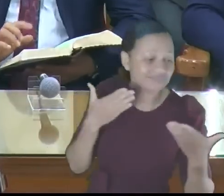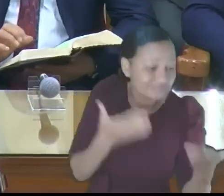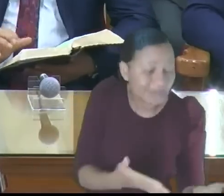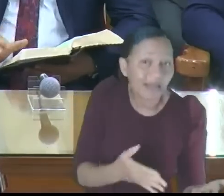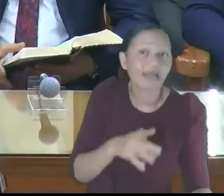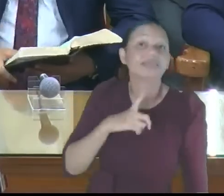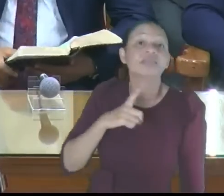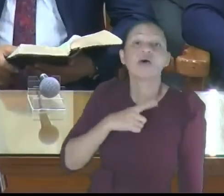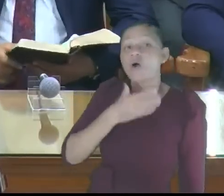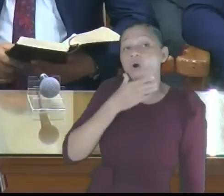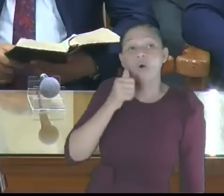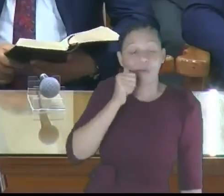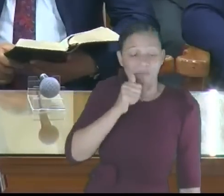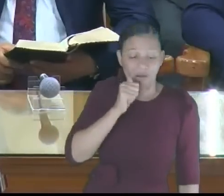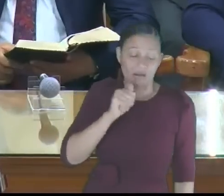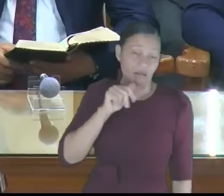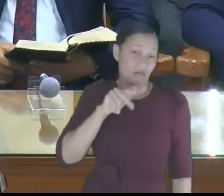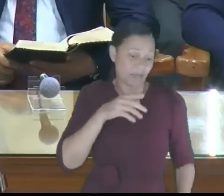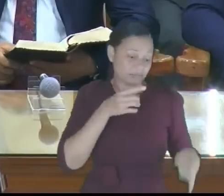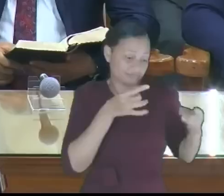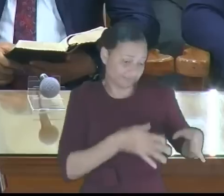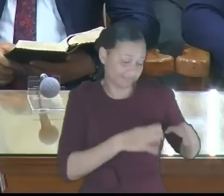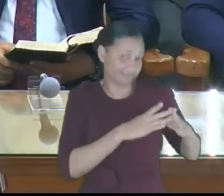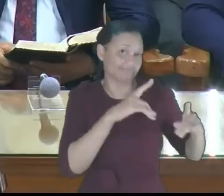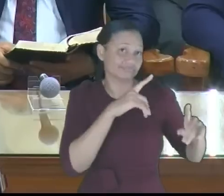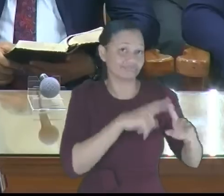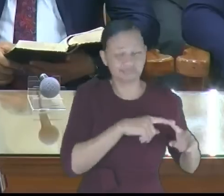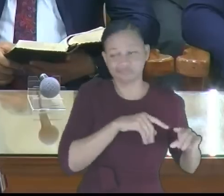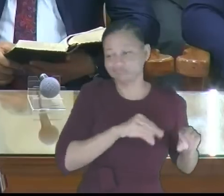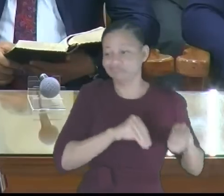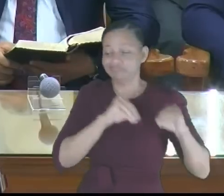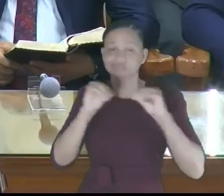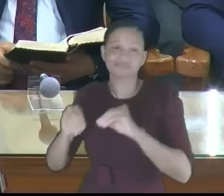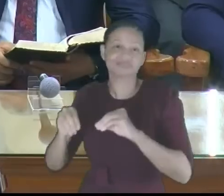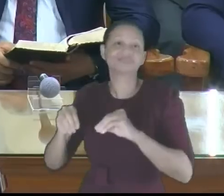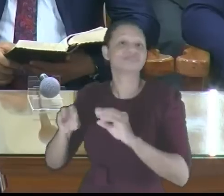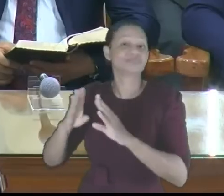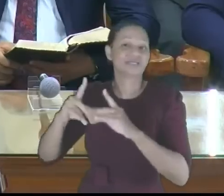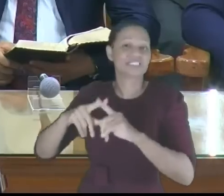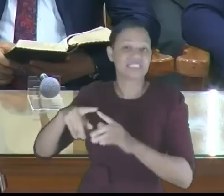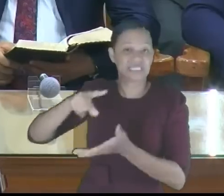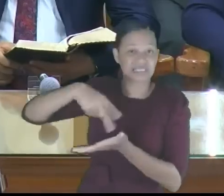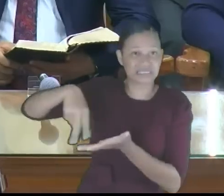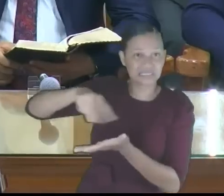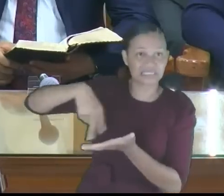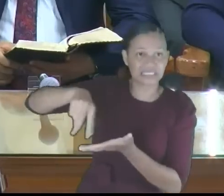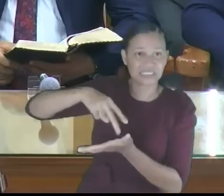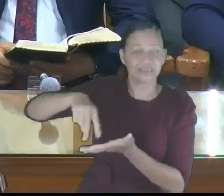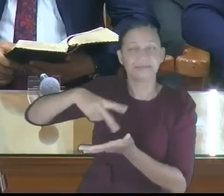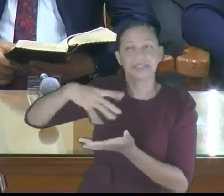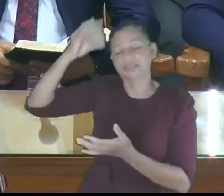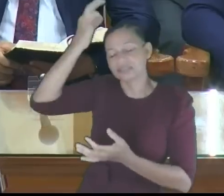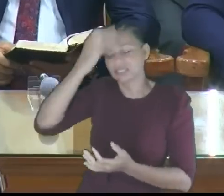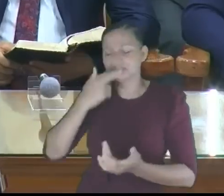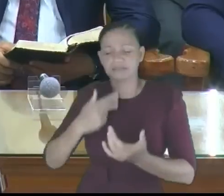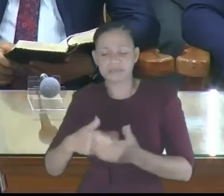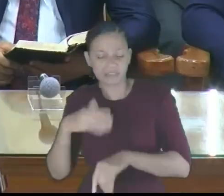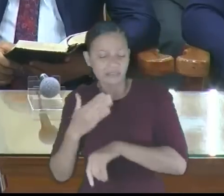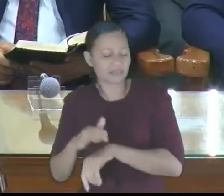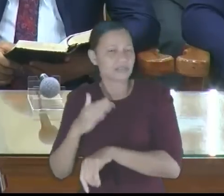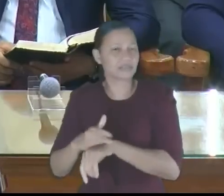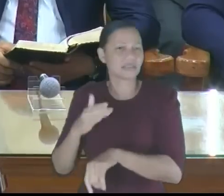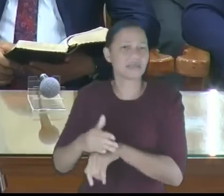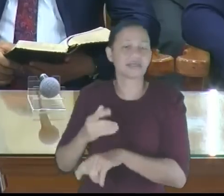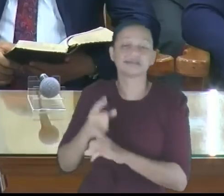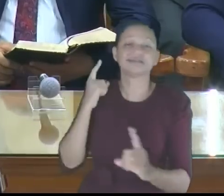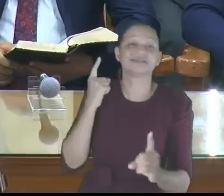irmã que deixou a nossa igreja e foi para uma igreja que tinha muita dança. Não dança no espírito, dança ensaiada. Aí eu